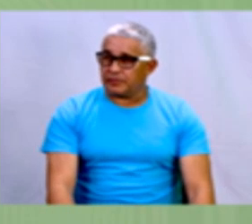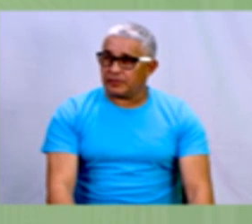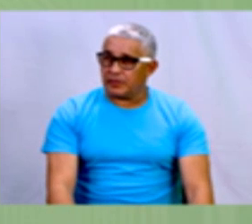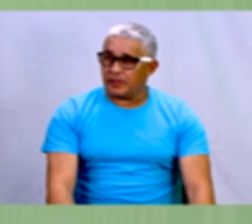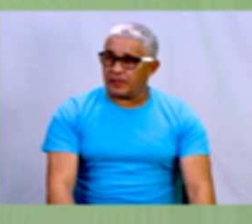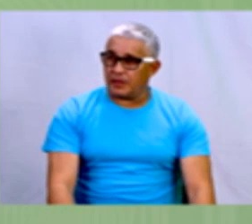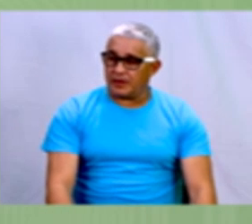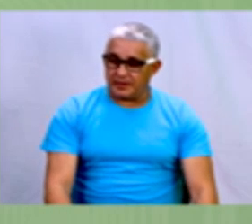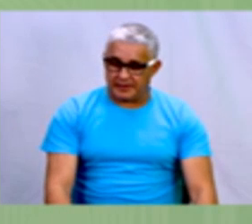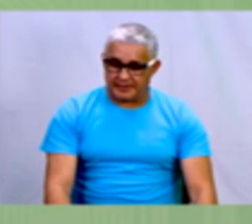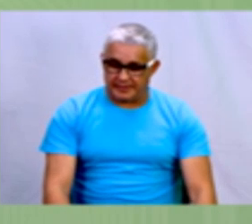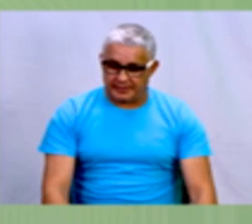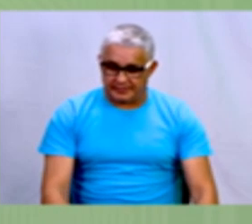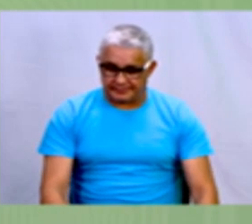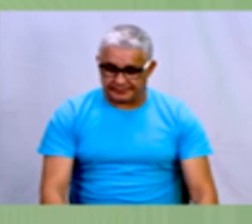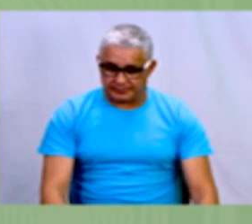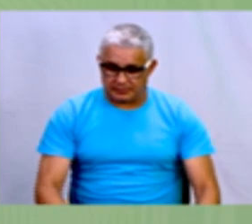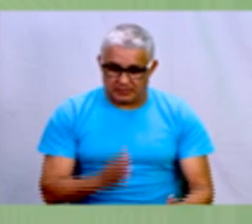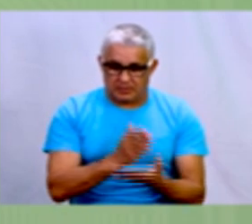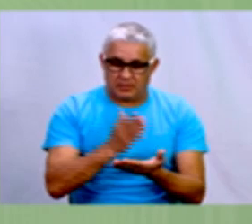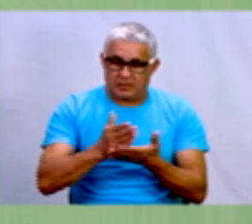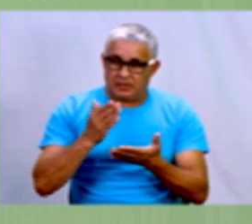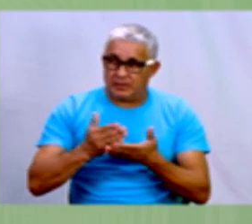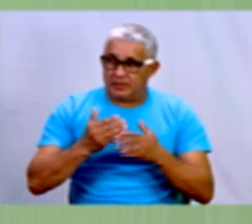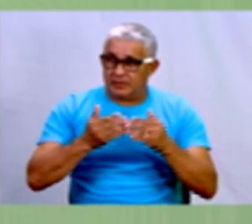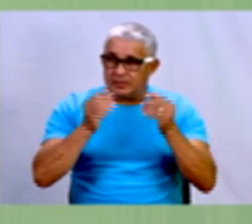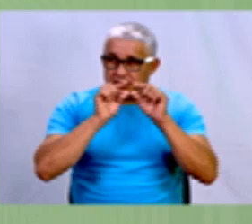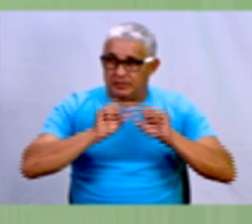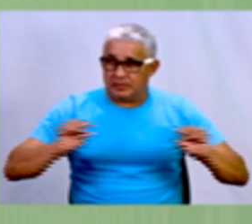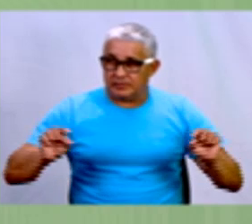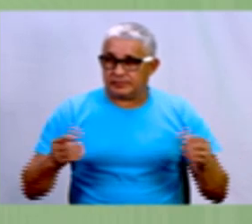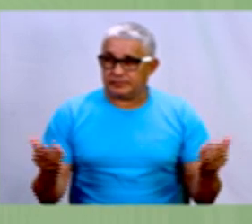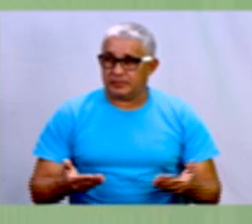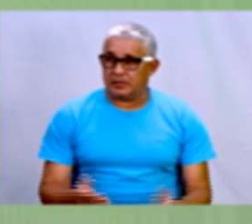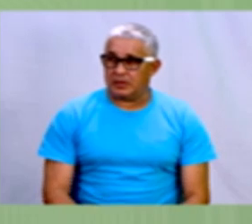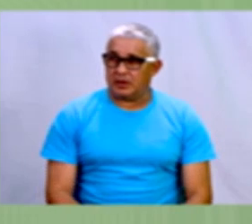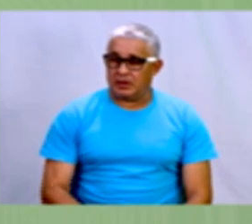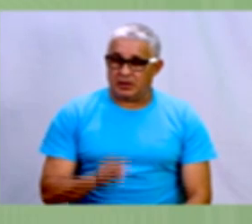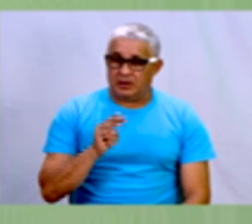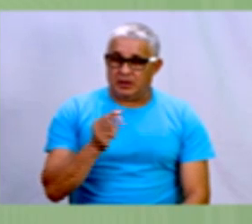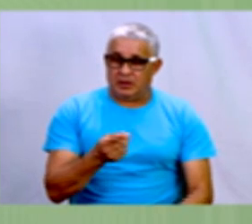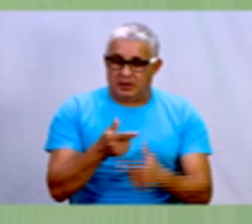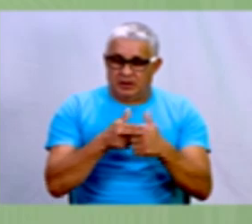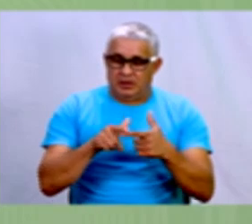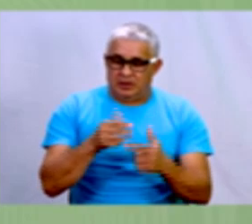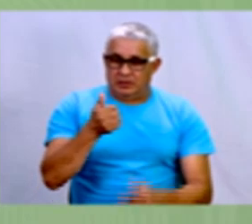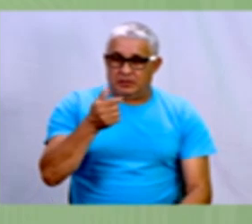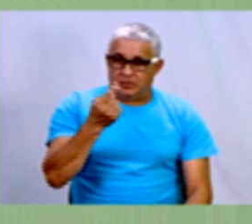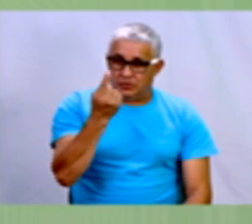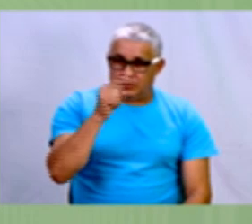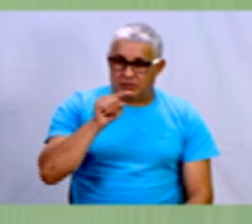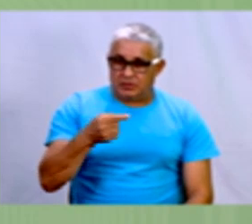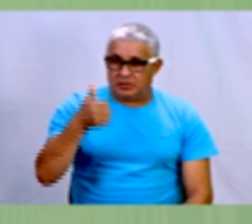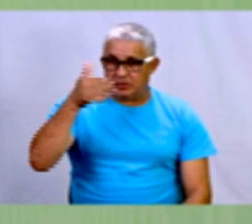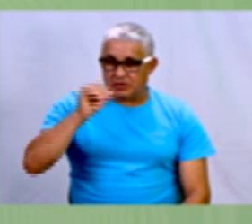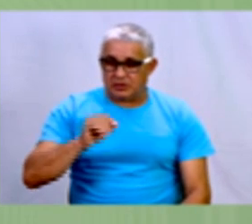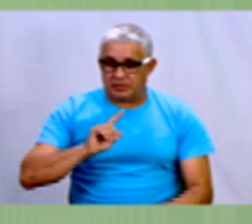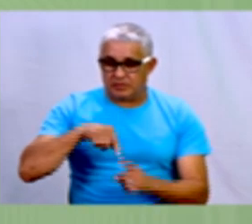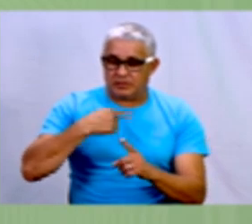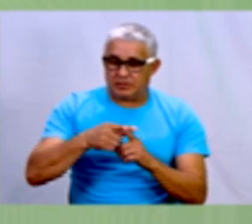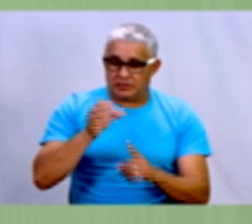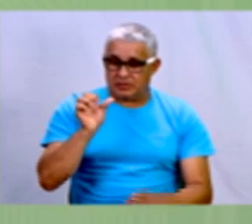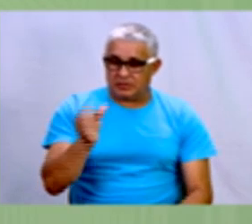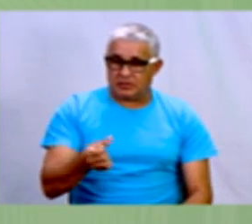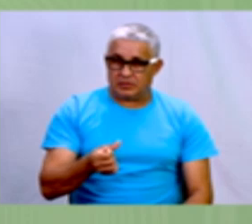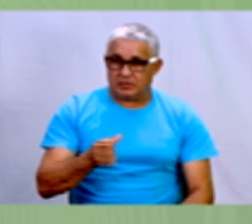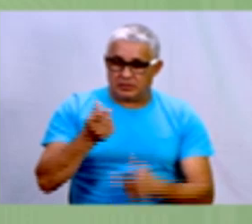de cada parcela aqui embaixo. Então, a gente vai ter agora, ó, 3.000 divididos por 1,10, mais 6.000 divididos